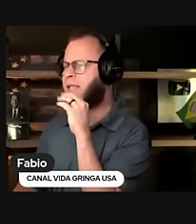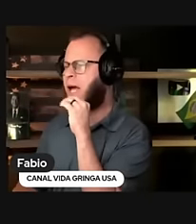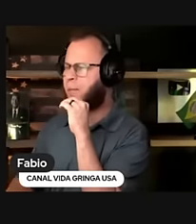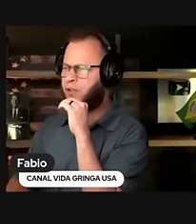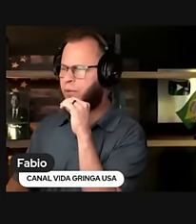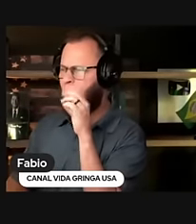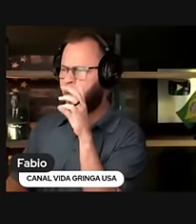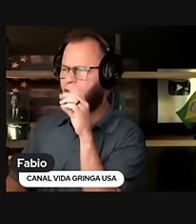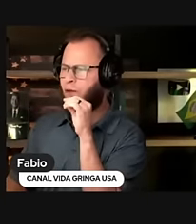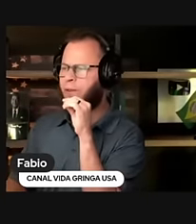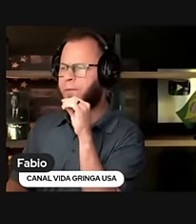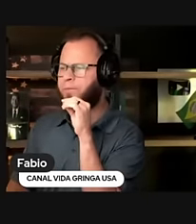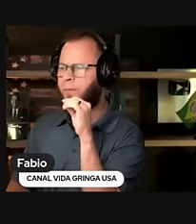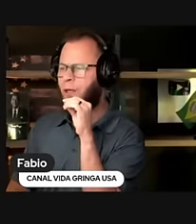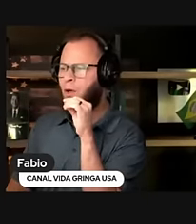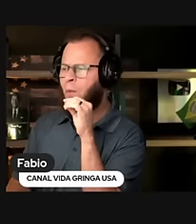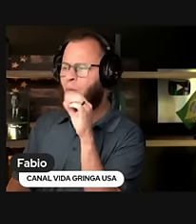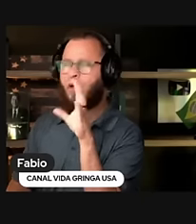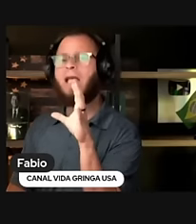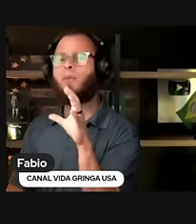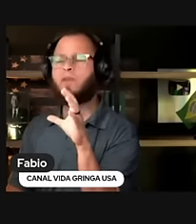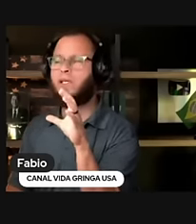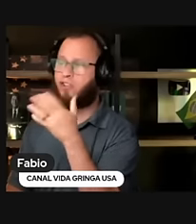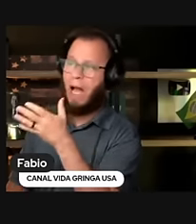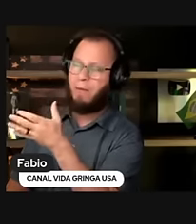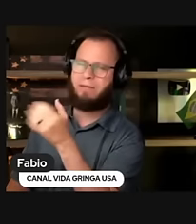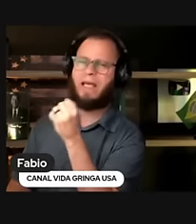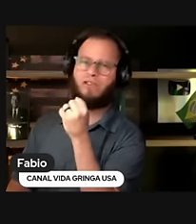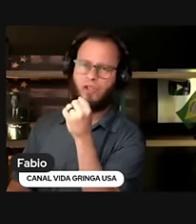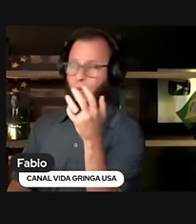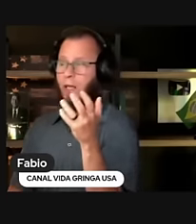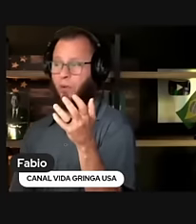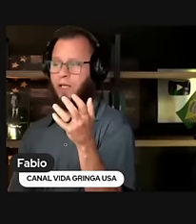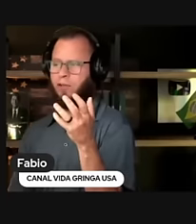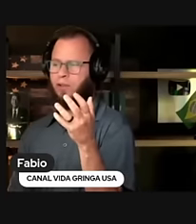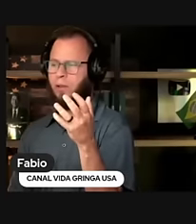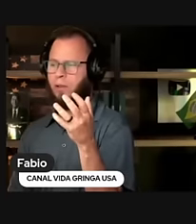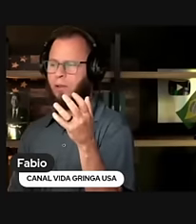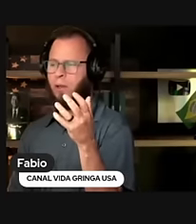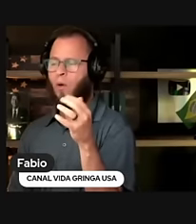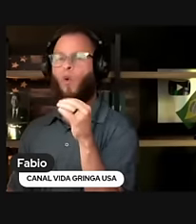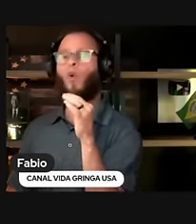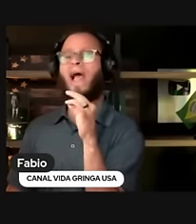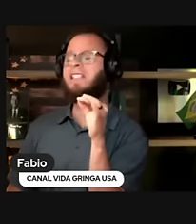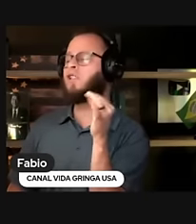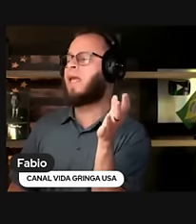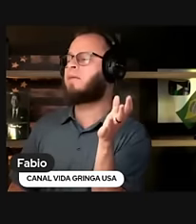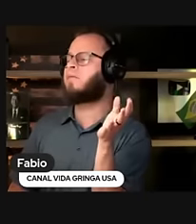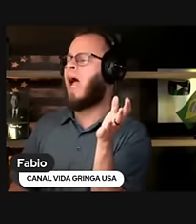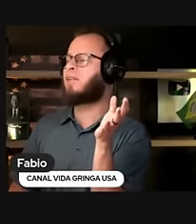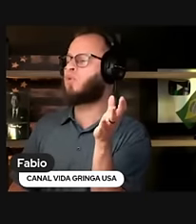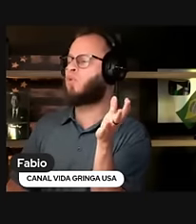analisar rapidinho Olha o que eles falam aqui por que é importante a matéria diz porque é importante o